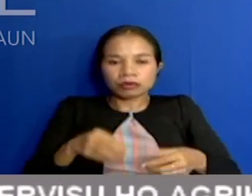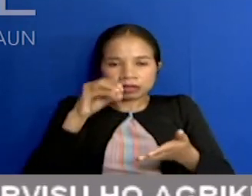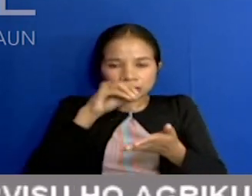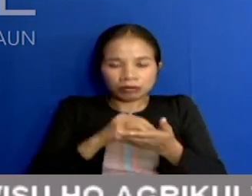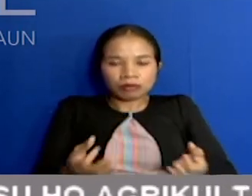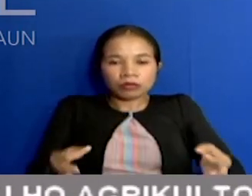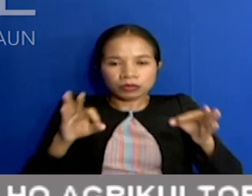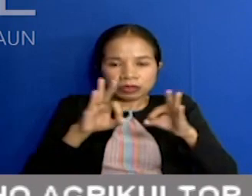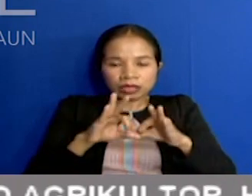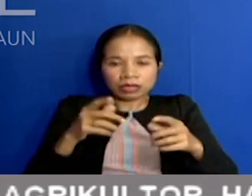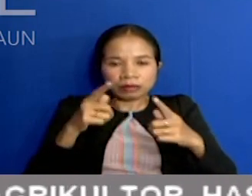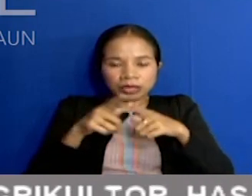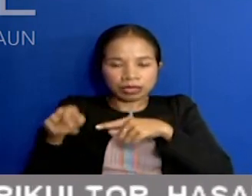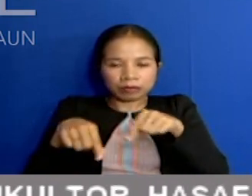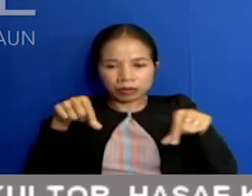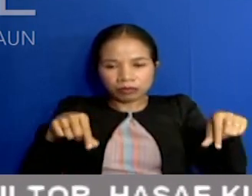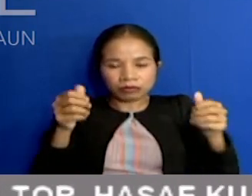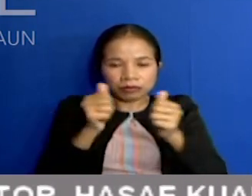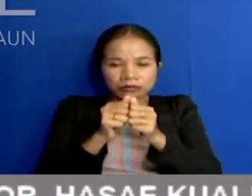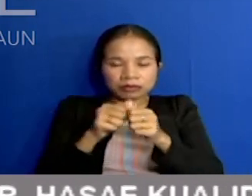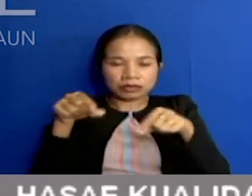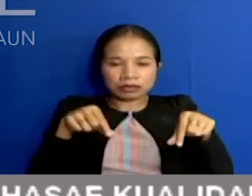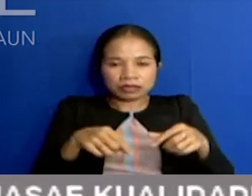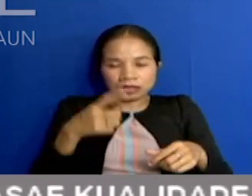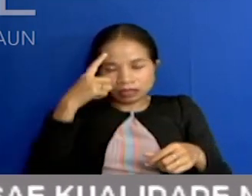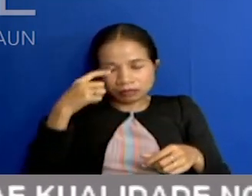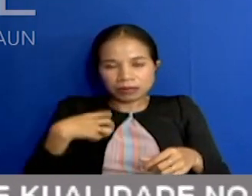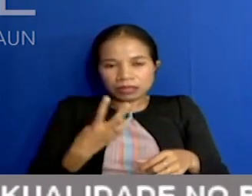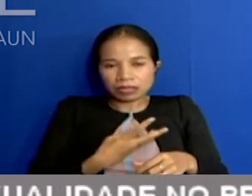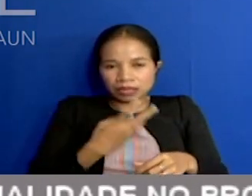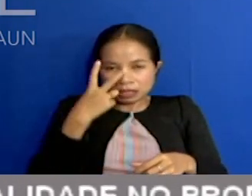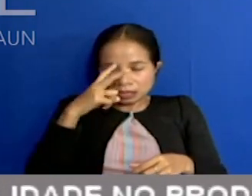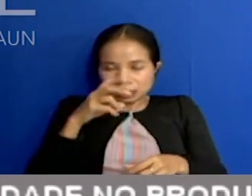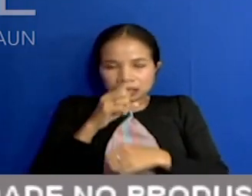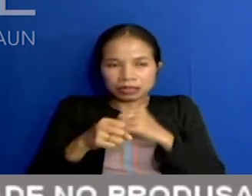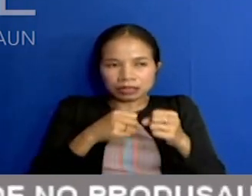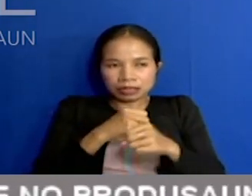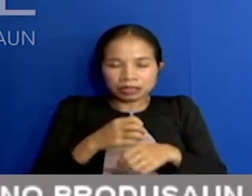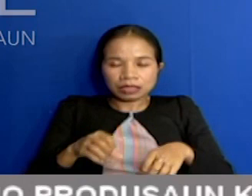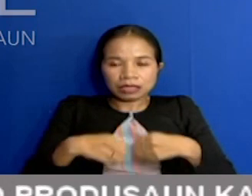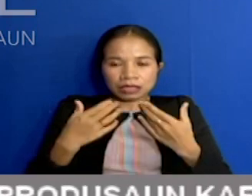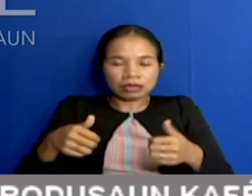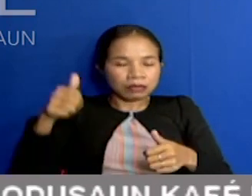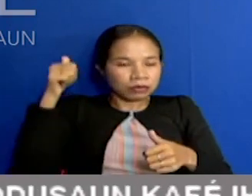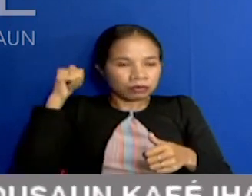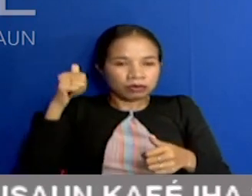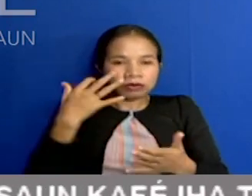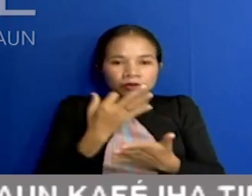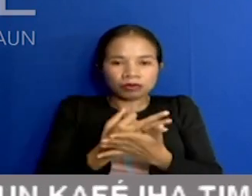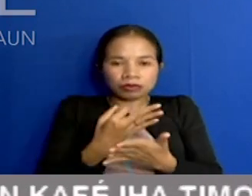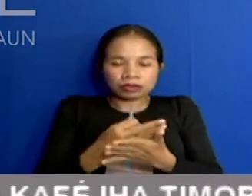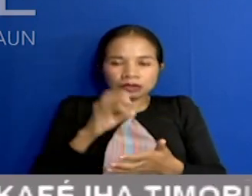da hemodeficiência. Tamba itare kata tinang hirabakutuk Orçamento Geral Estado